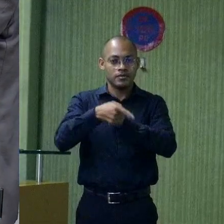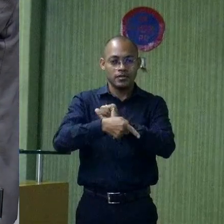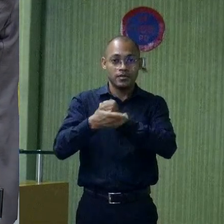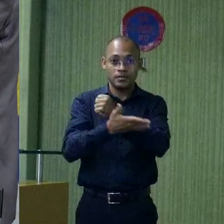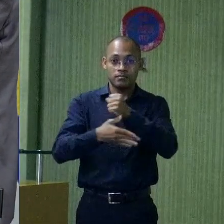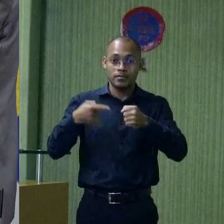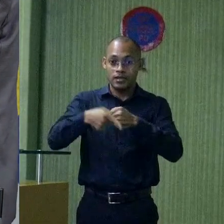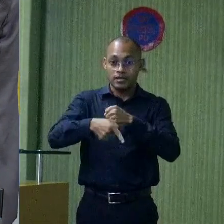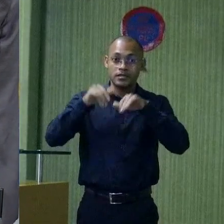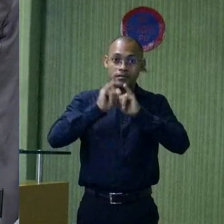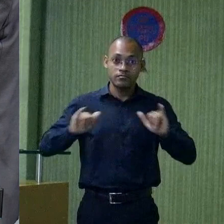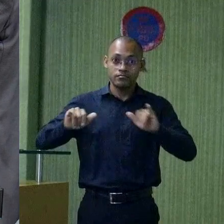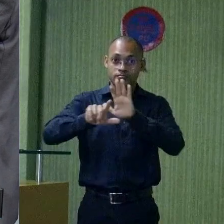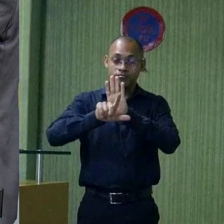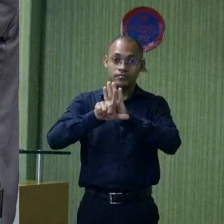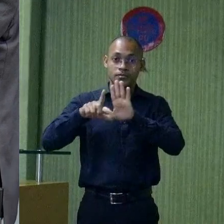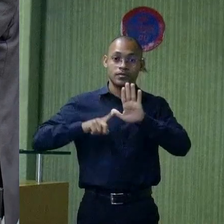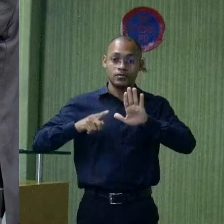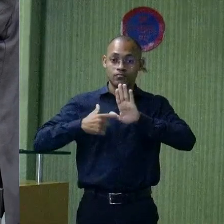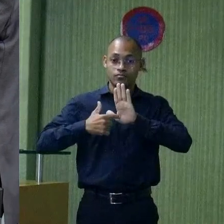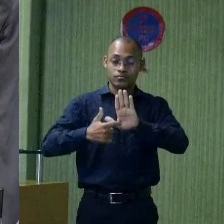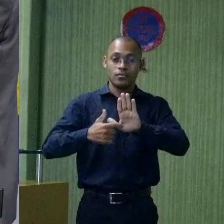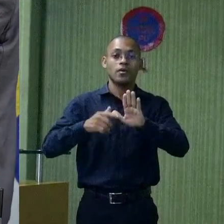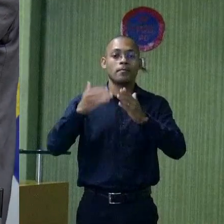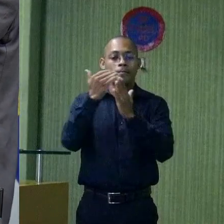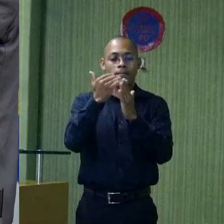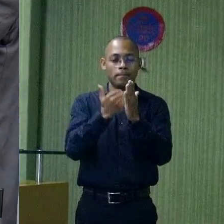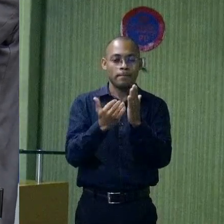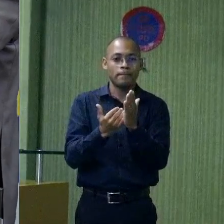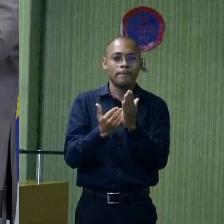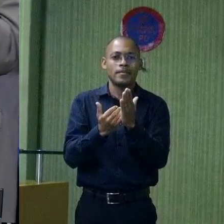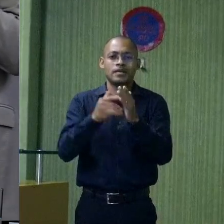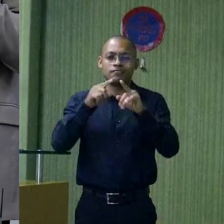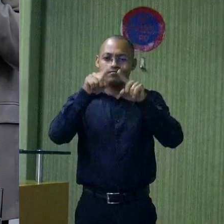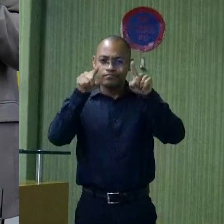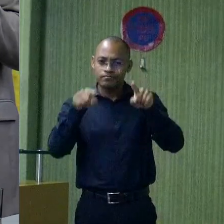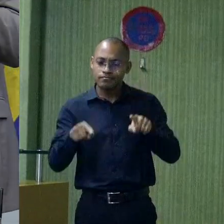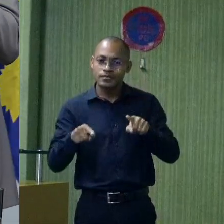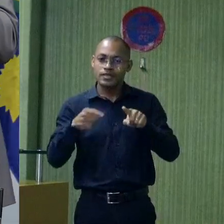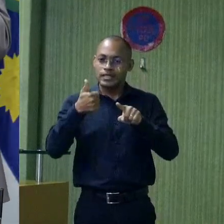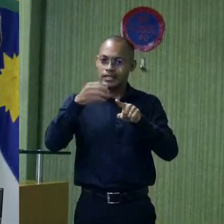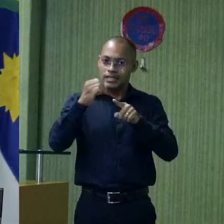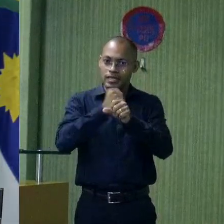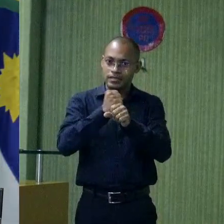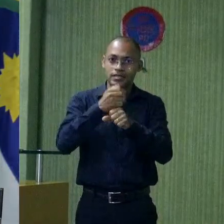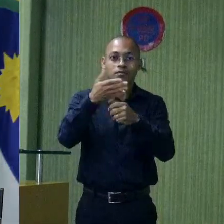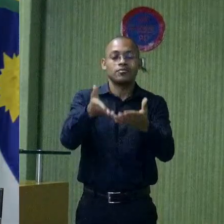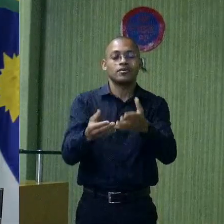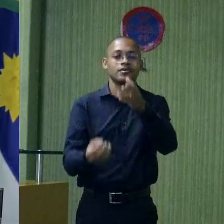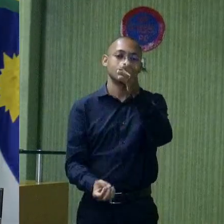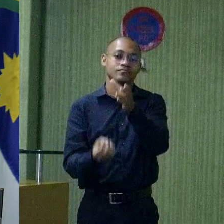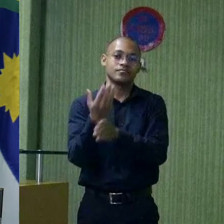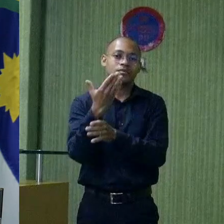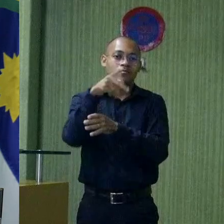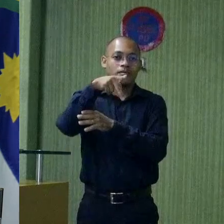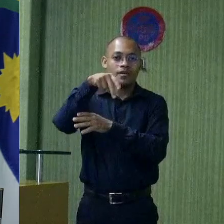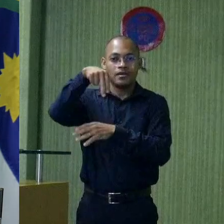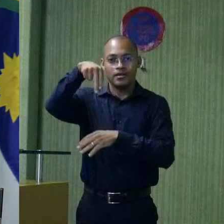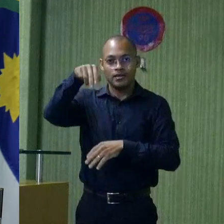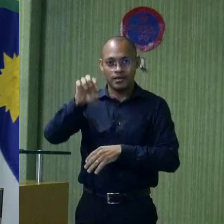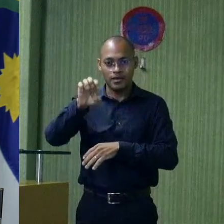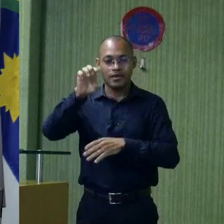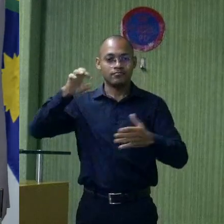declaração há a previsão Expressa de planos e programas de por 10 anos daí origem do nosso pne C